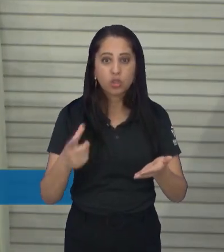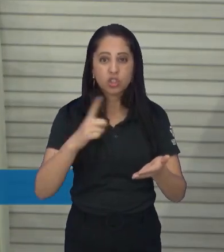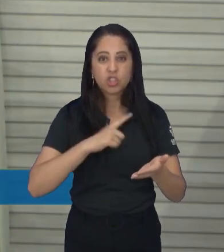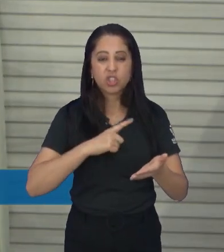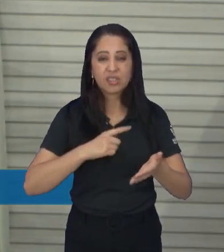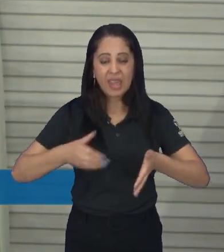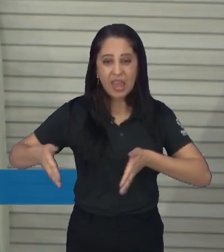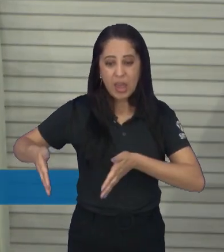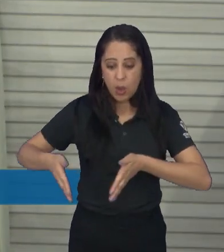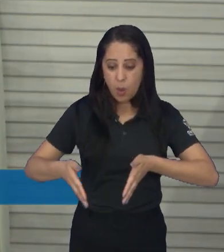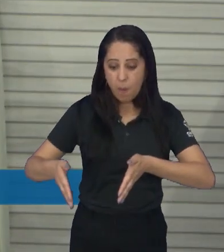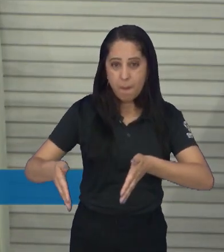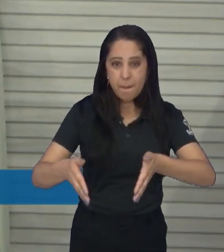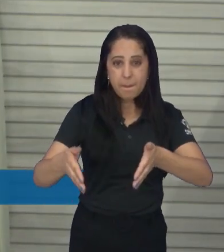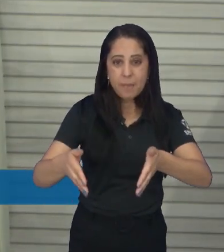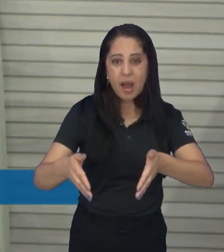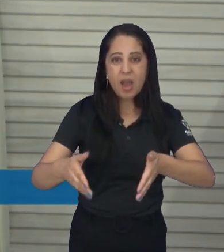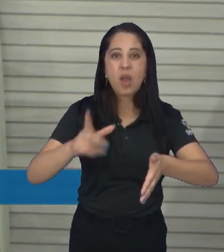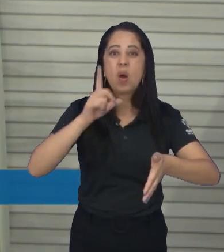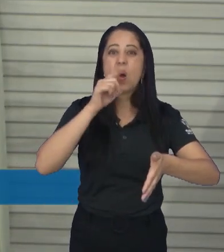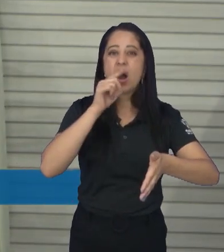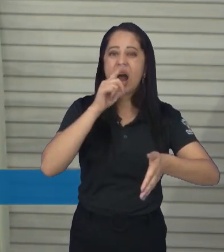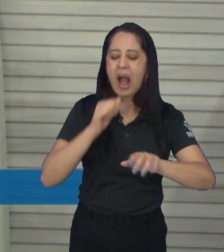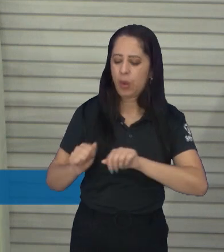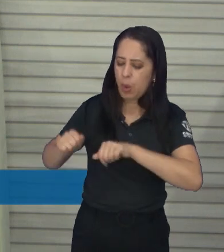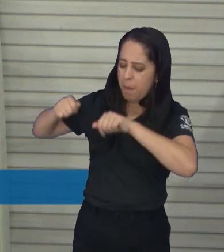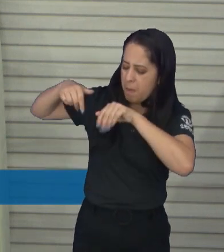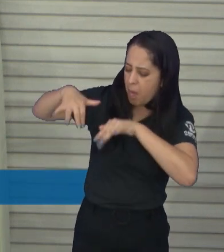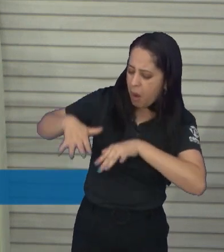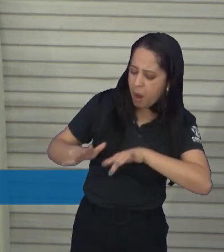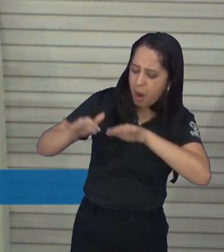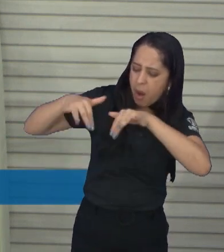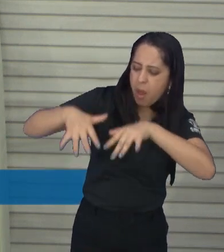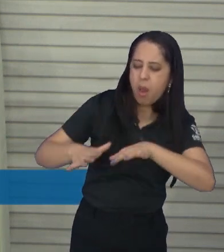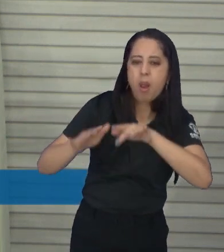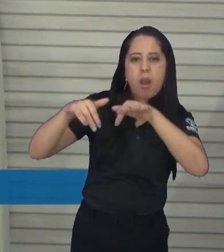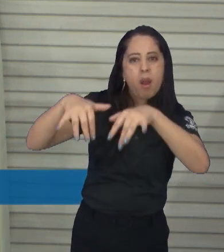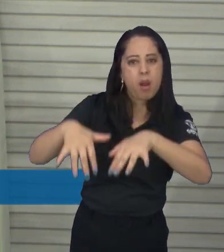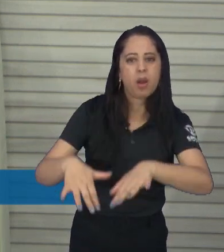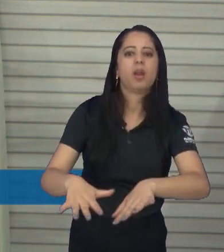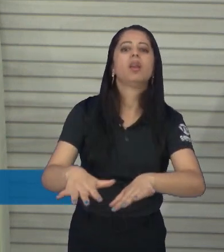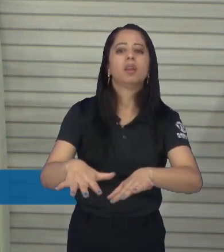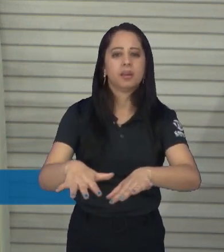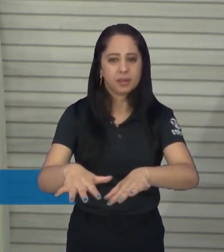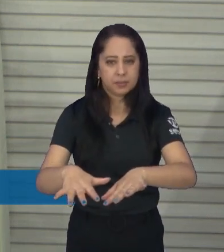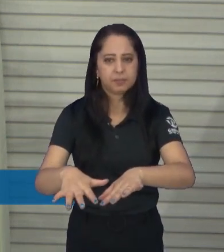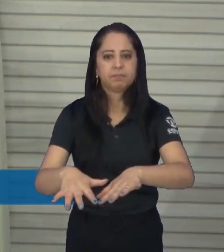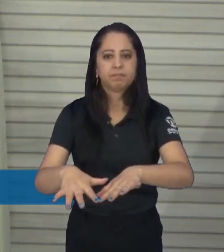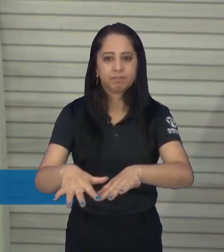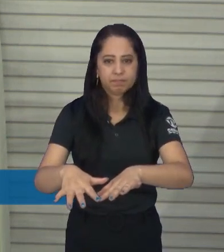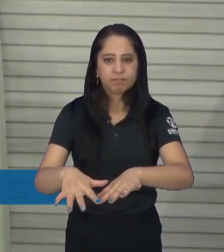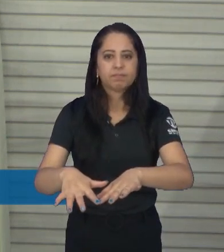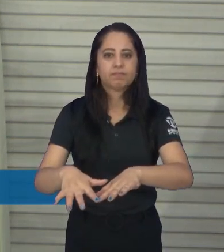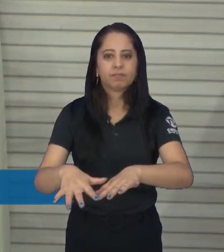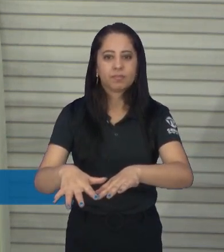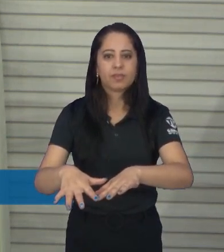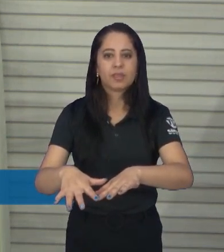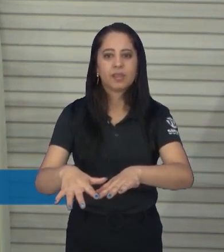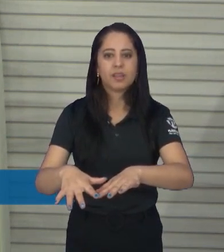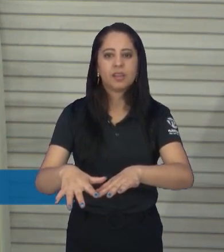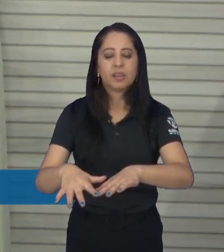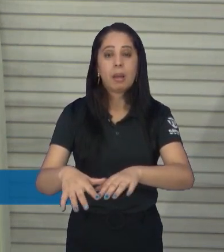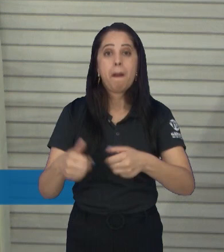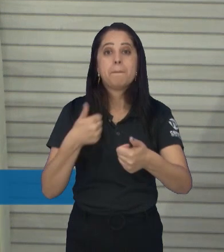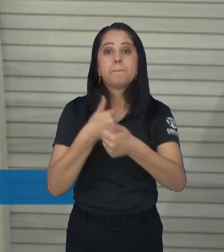uma valeta que recebe água todinha dentro da João Guilherme a todinha ali desce tudo barato passa